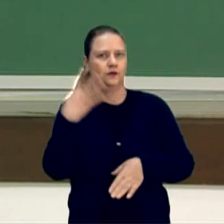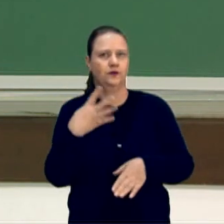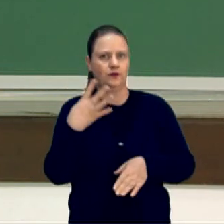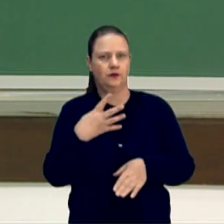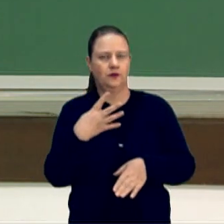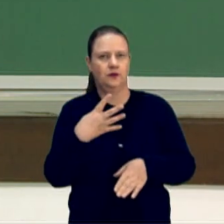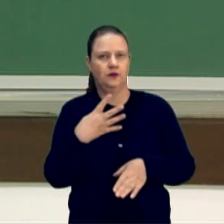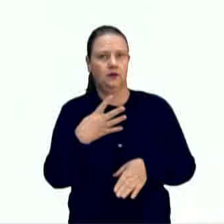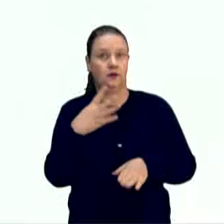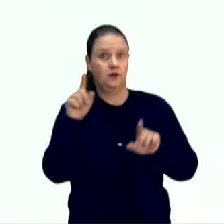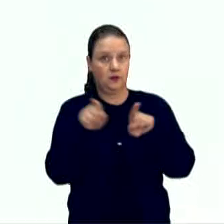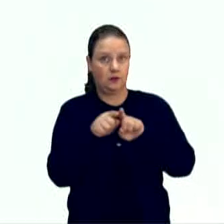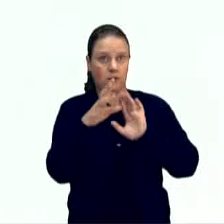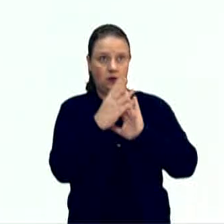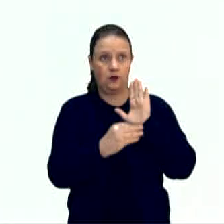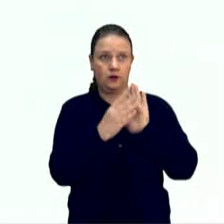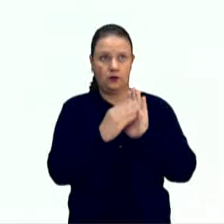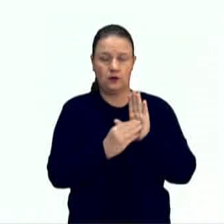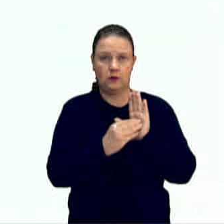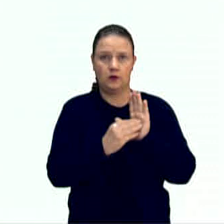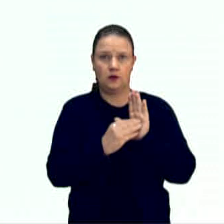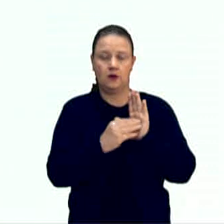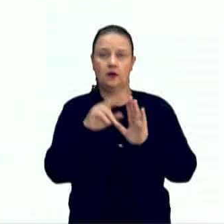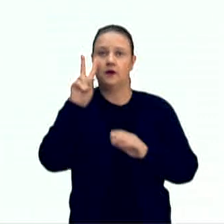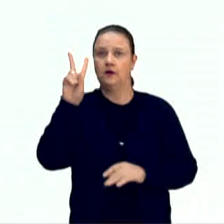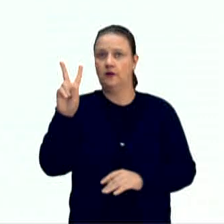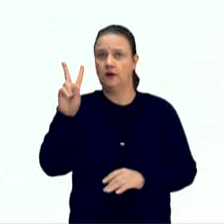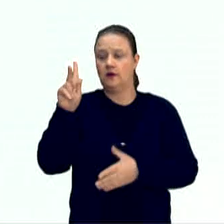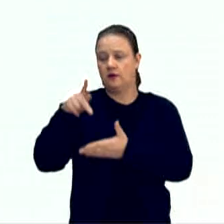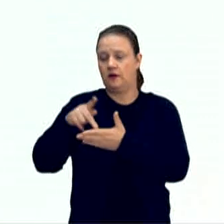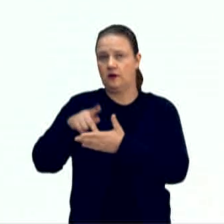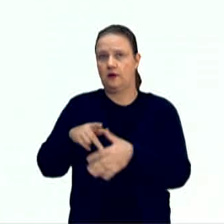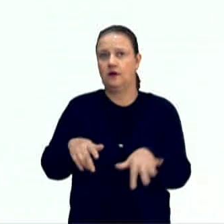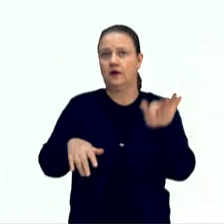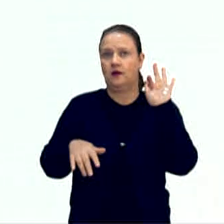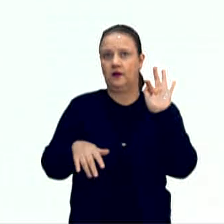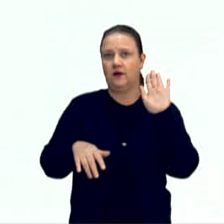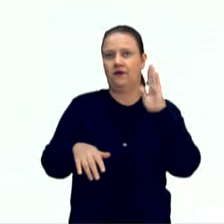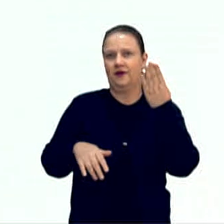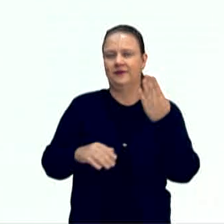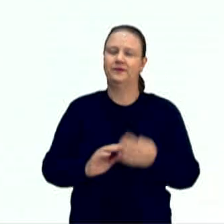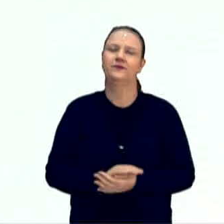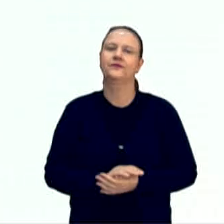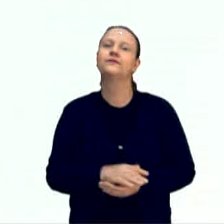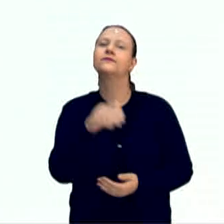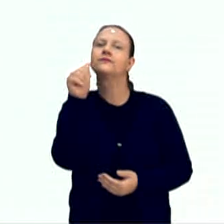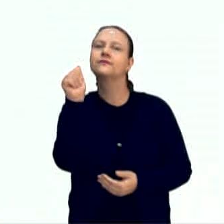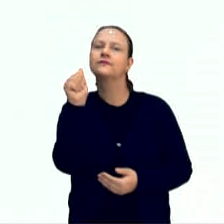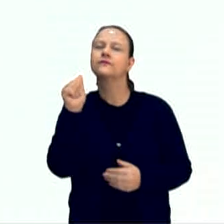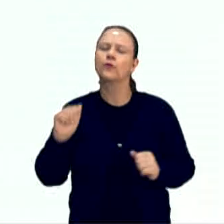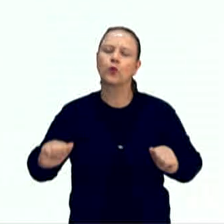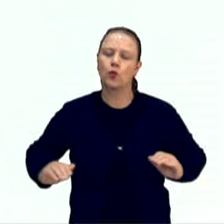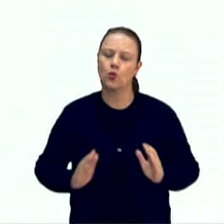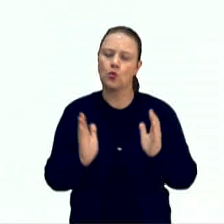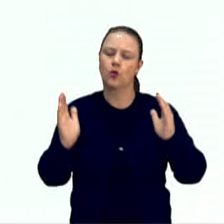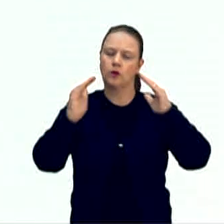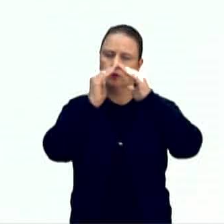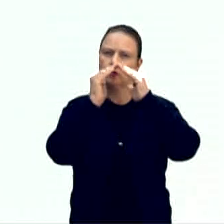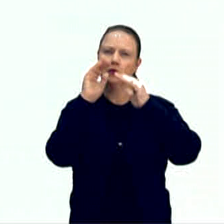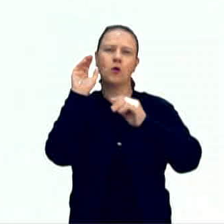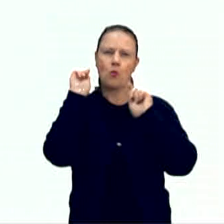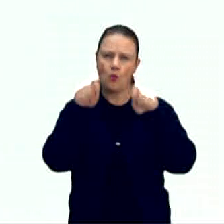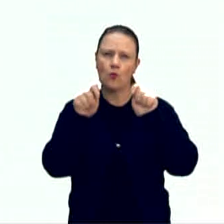você. Também vai copiar e responder. Responda V para verdadeiro e F para falso. Letra A. As pirâmides etárias possibilitam